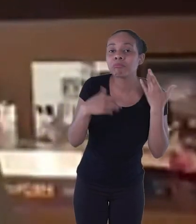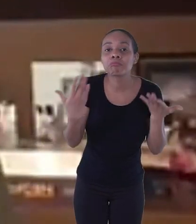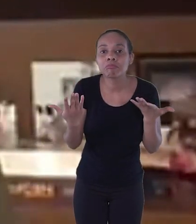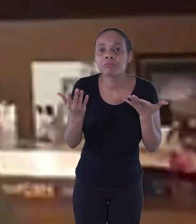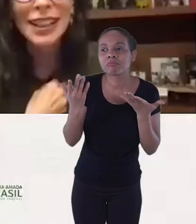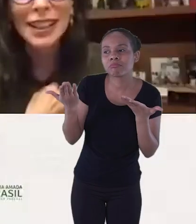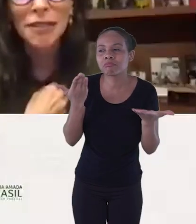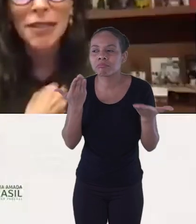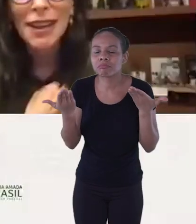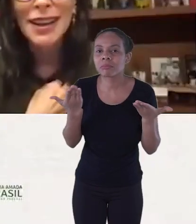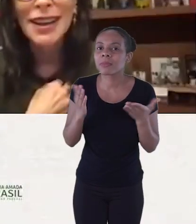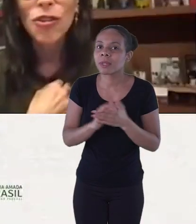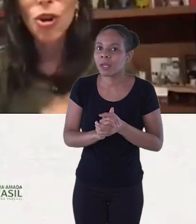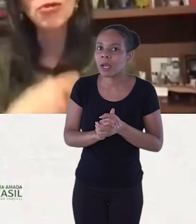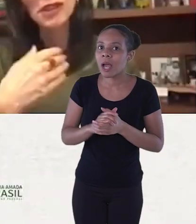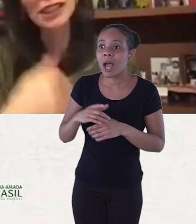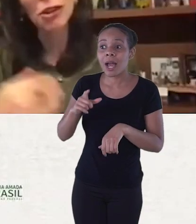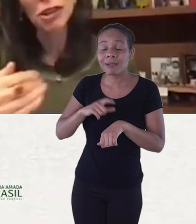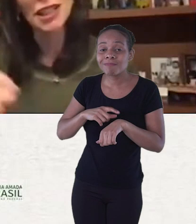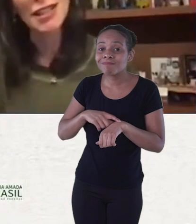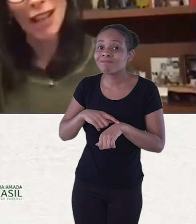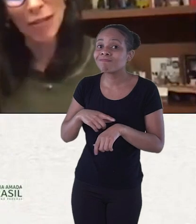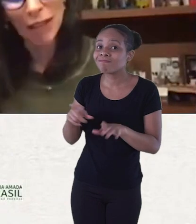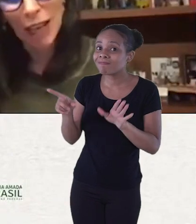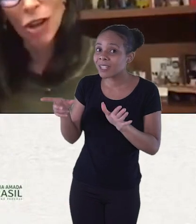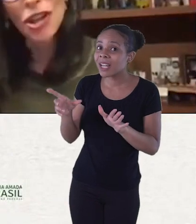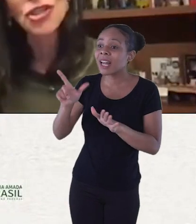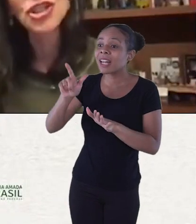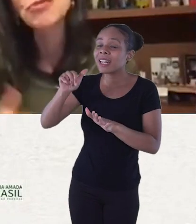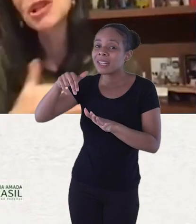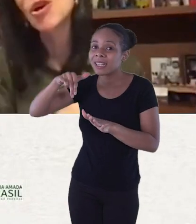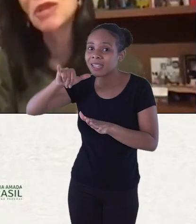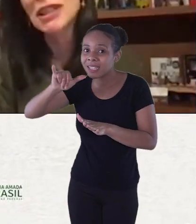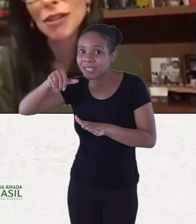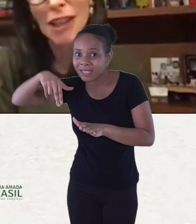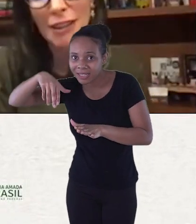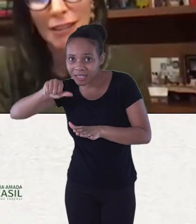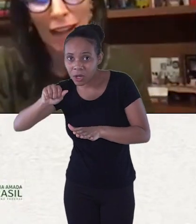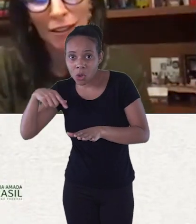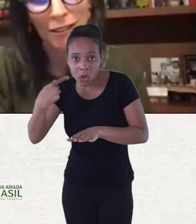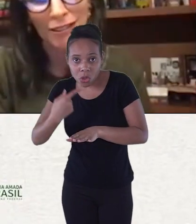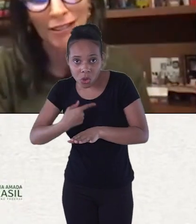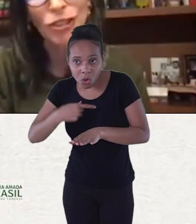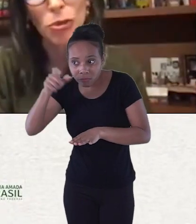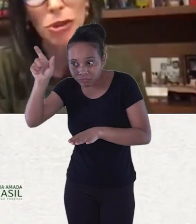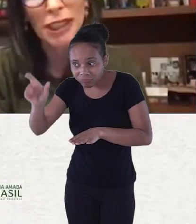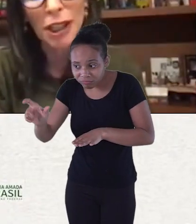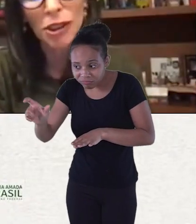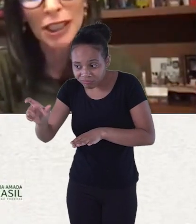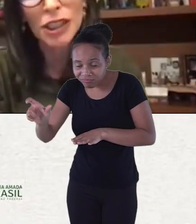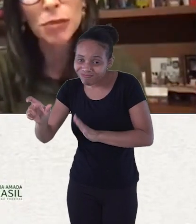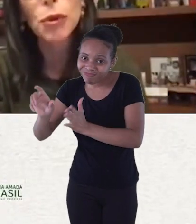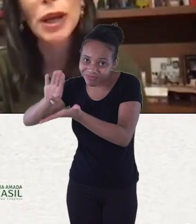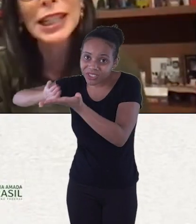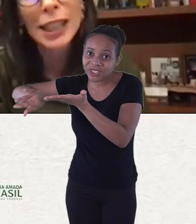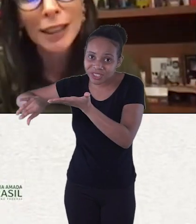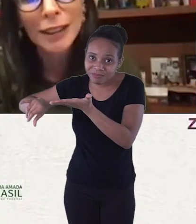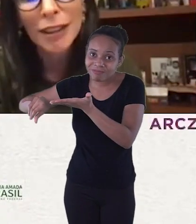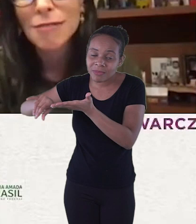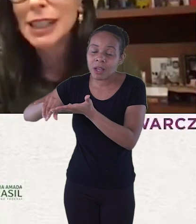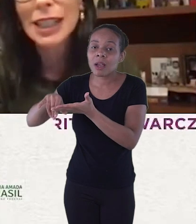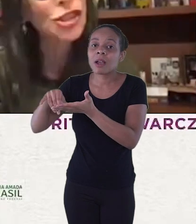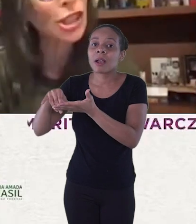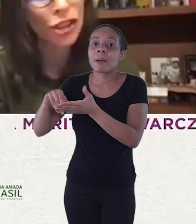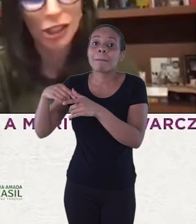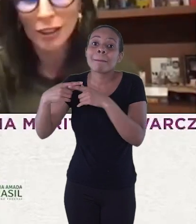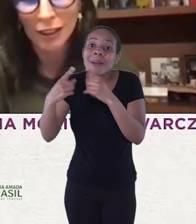Afonso. Ocorre que, como o Nina Rodrigues estava lá, nós já tínhamos encomendado um retrato sobre o Nina Rodrigues para o